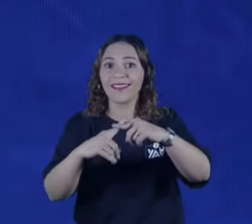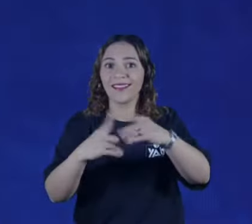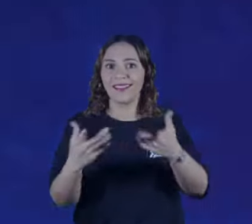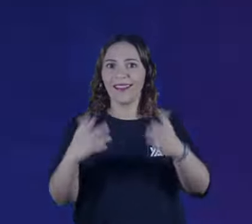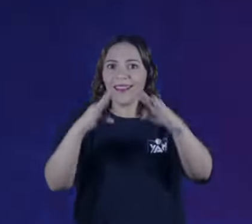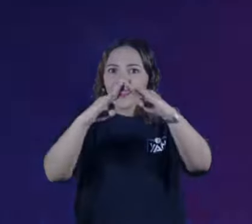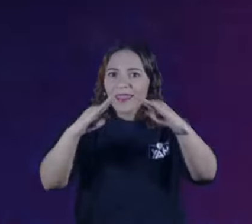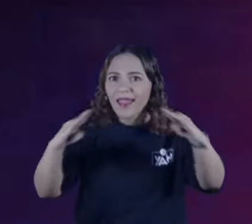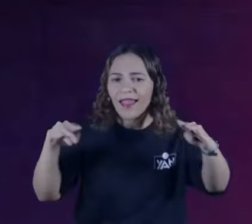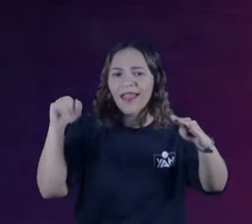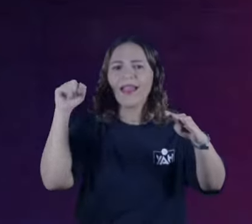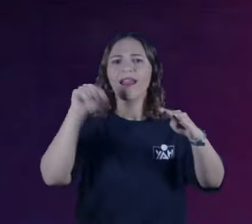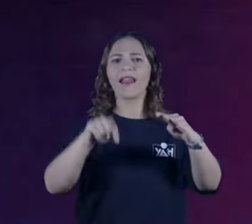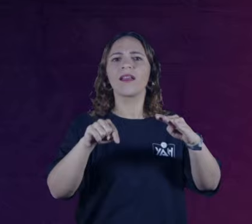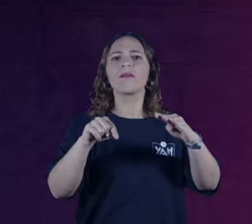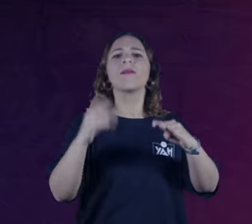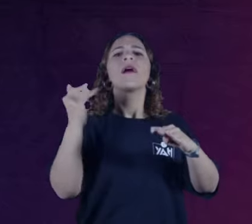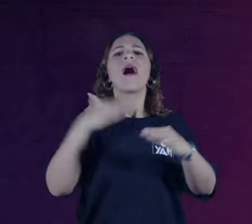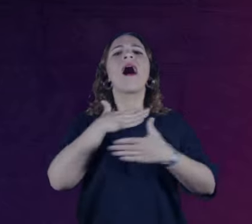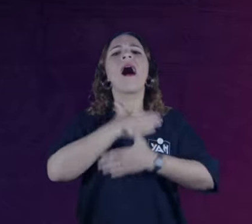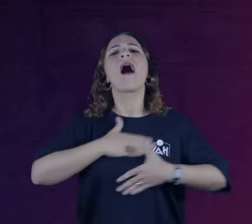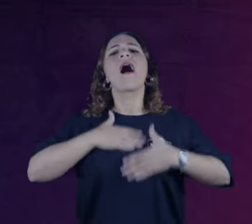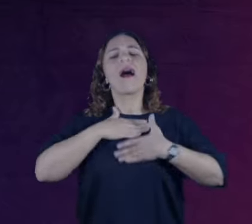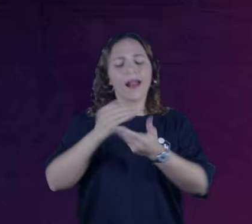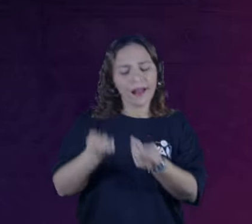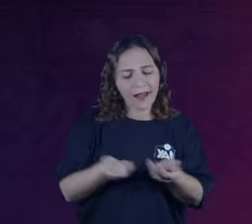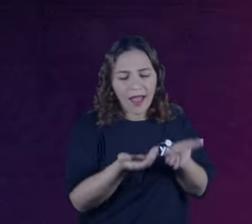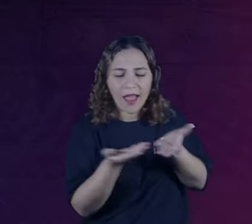sacrifícios agradáveis a Deus, onde é que eram feitos?